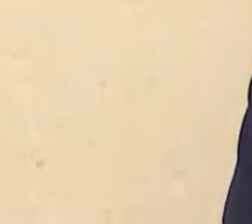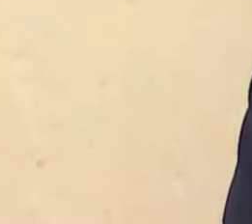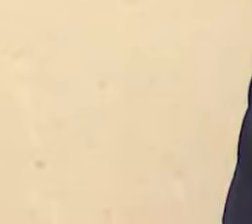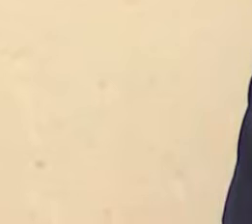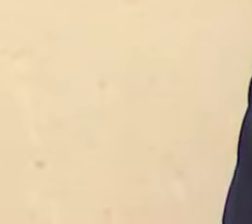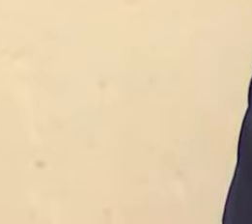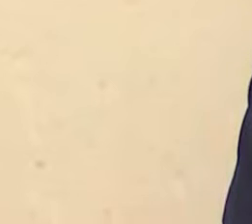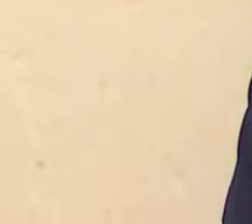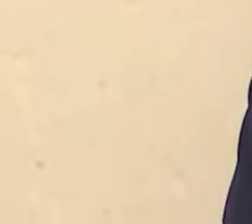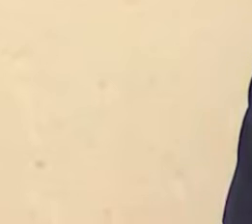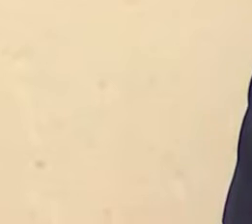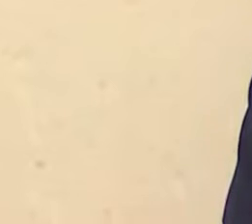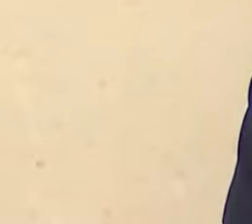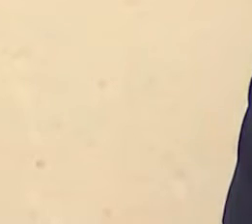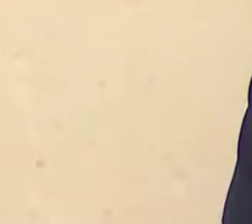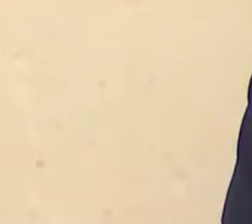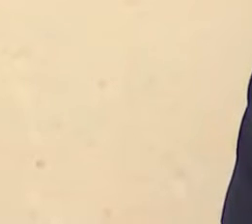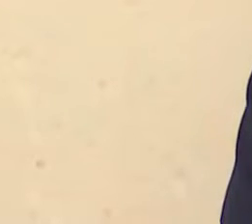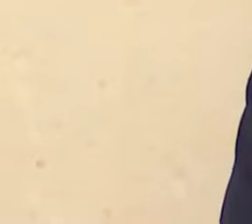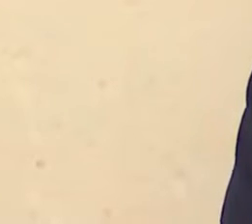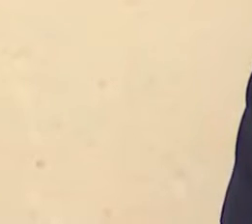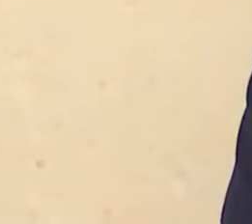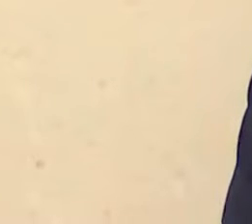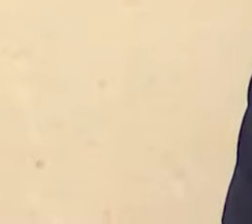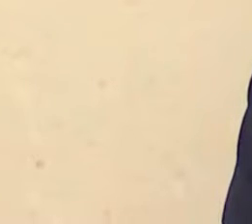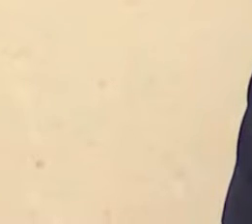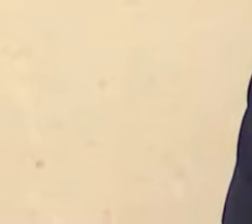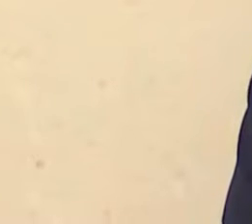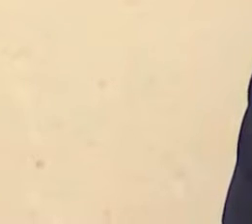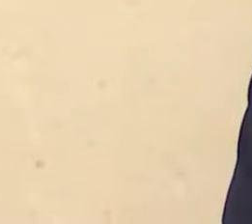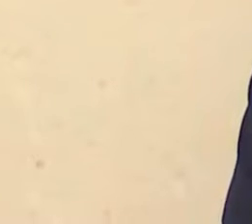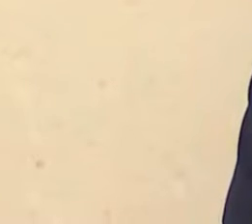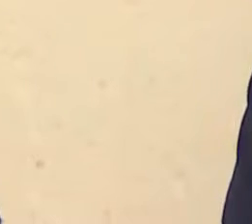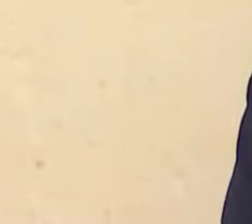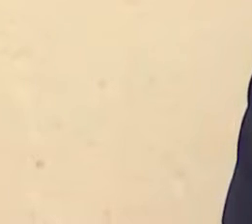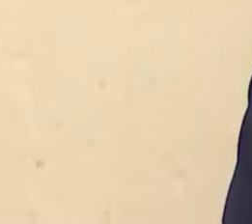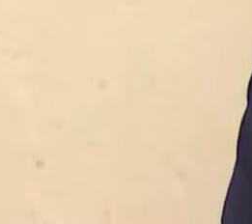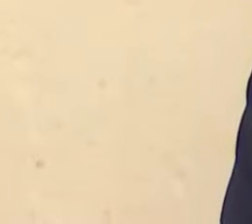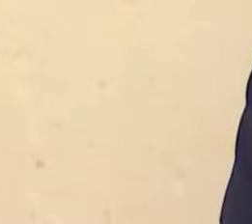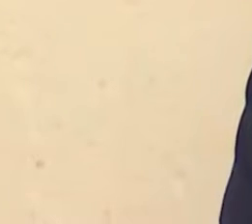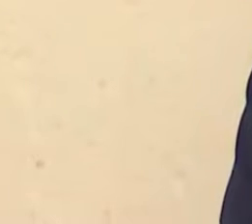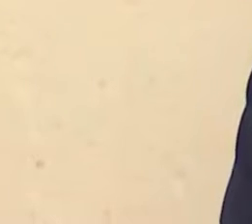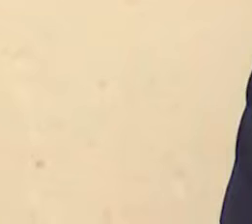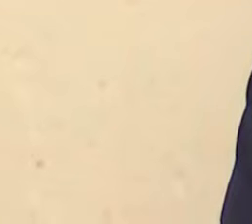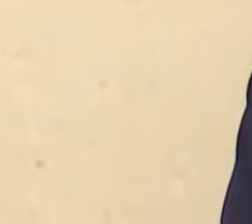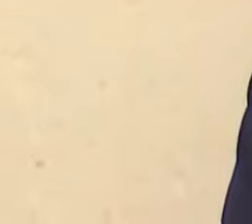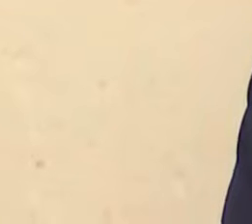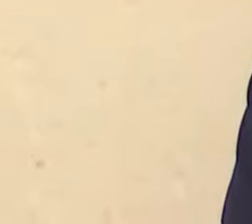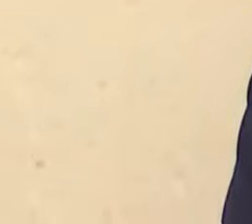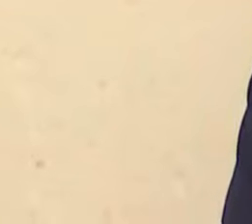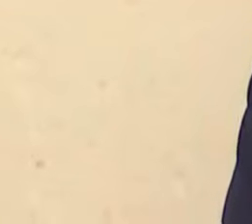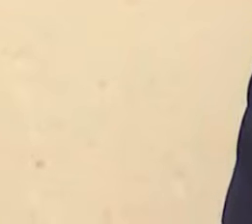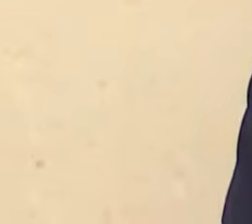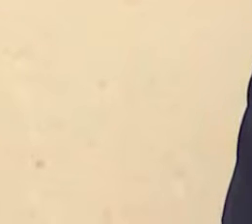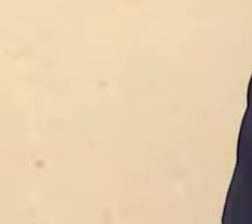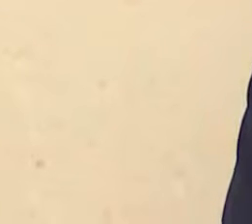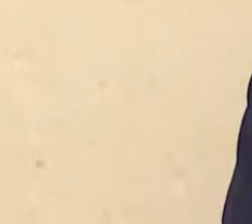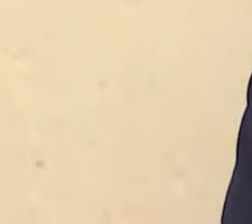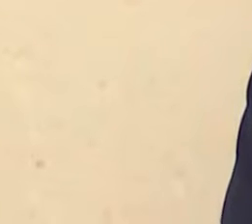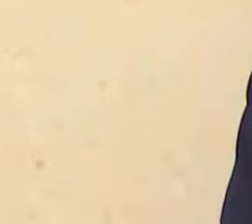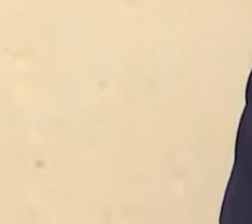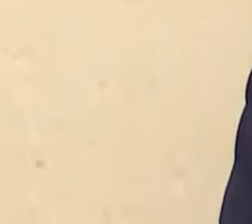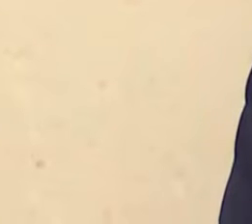de Campinas. Gostaria de agradecer a presença do vereador Luiz